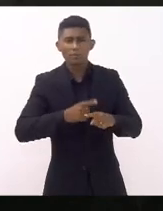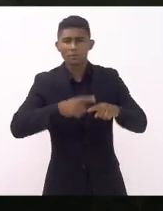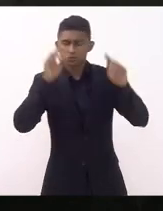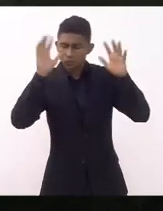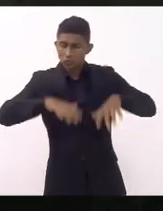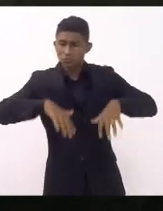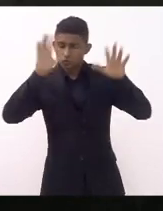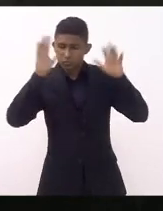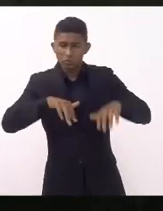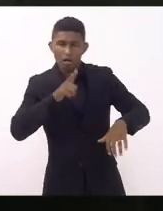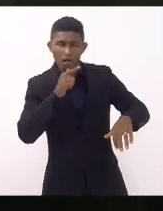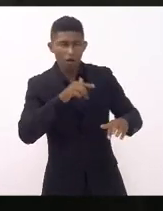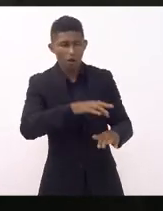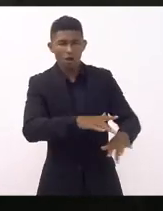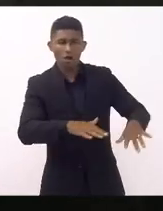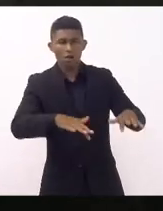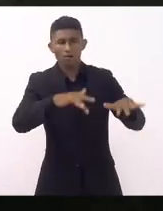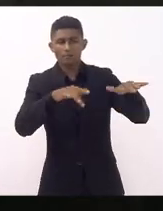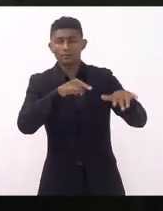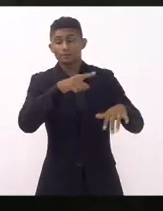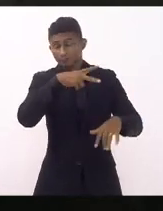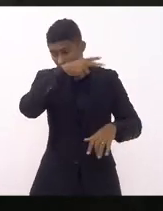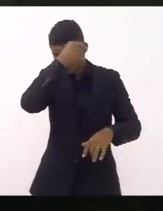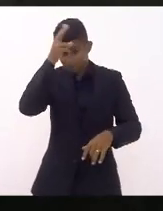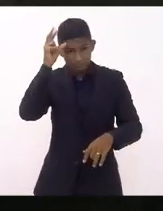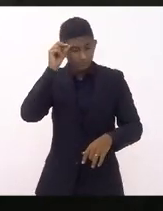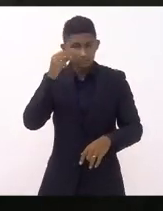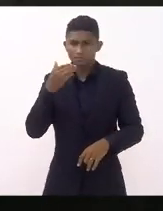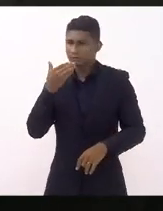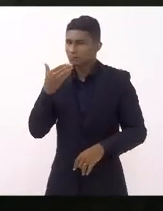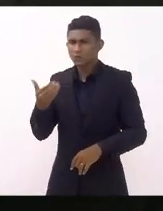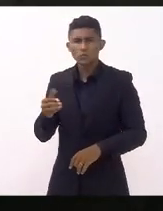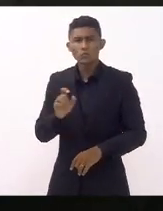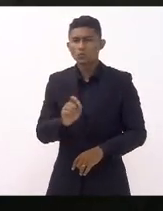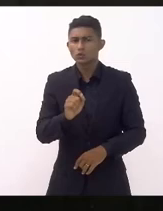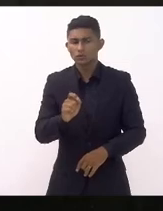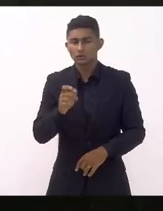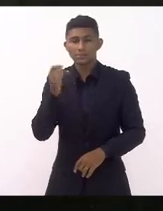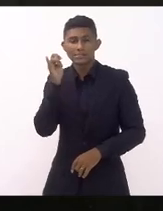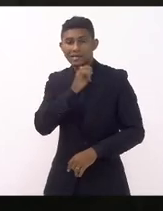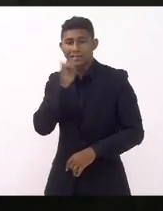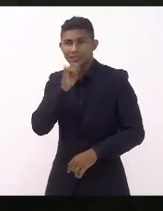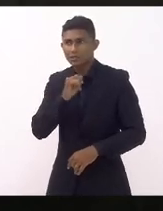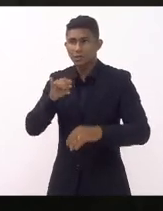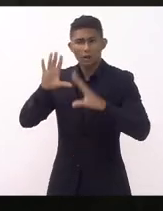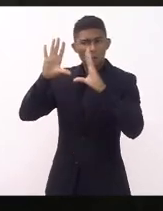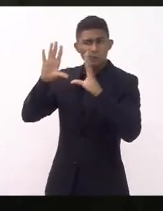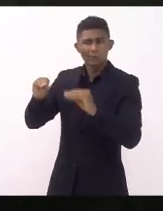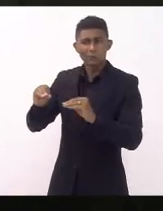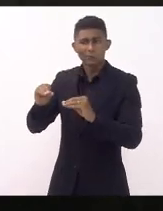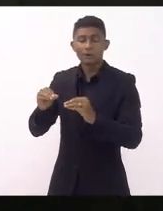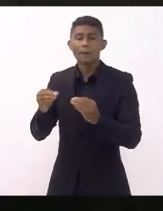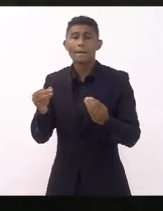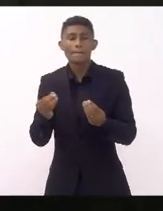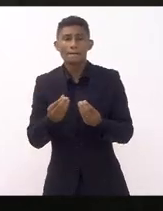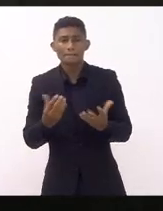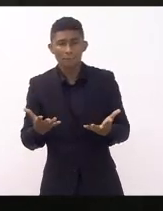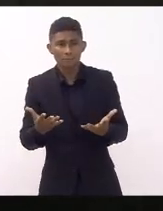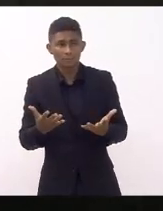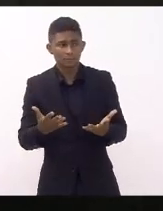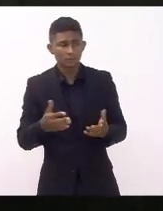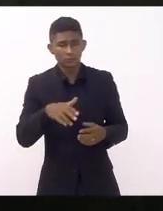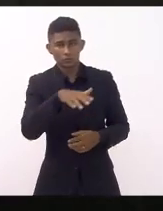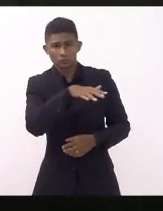Prefeitura Municipal solicitou o desligamento do fornecimento de energia para que o serviço público